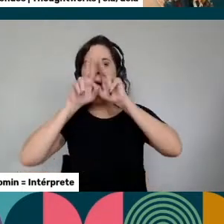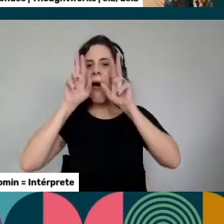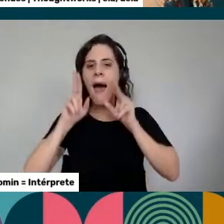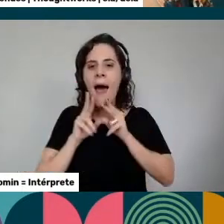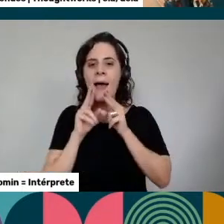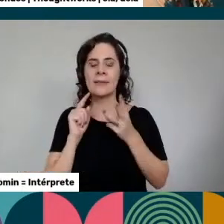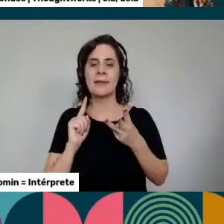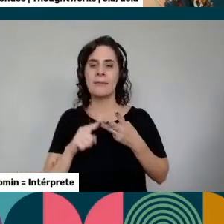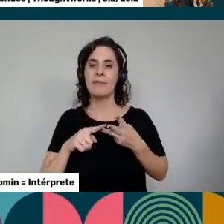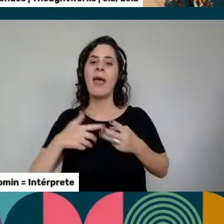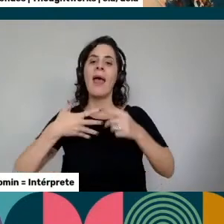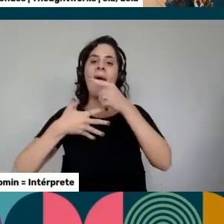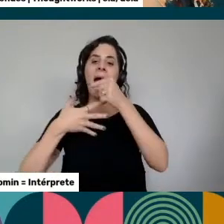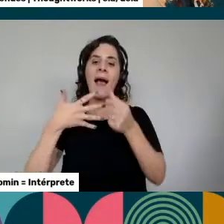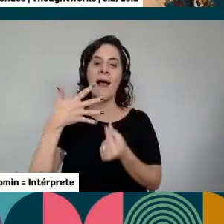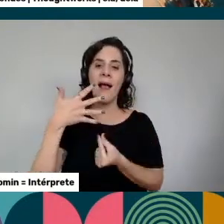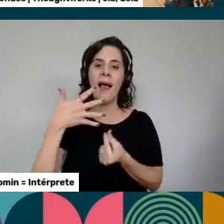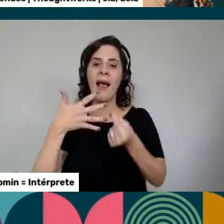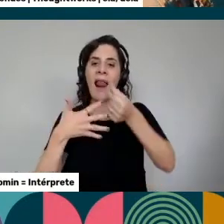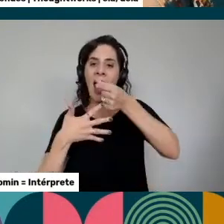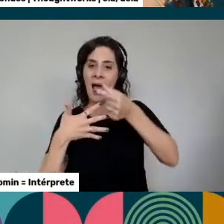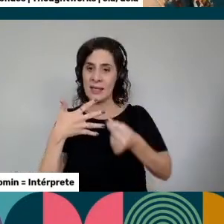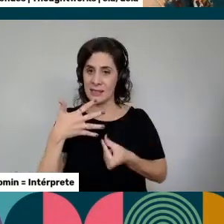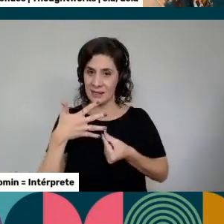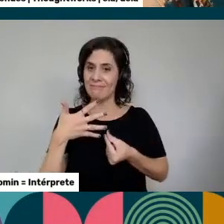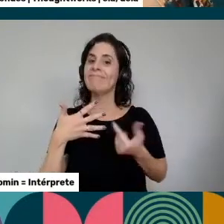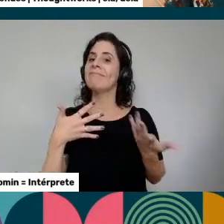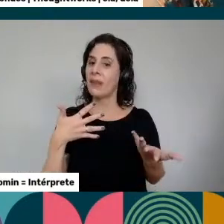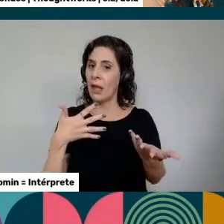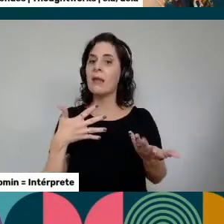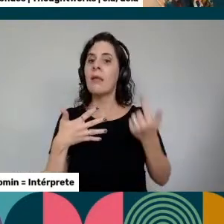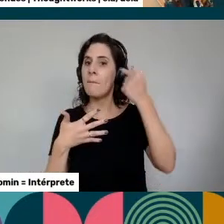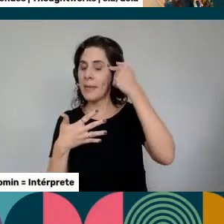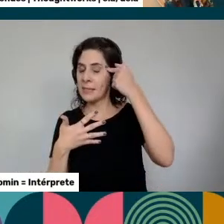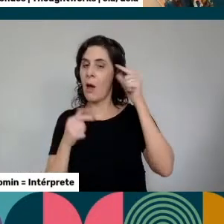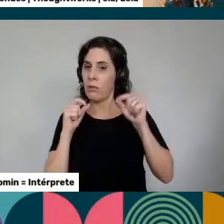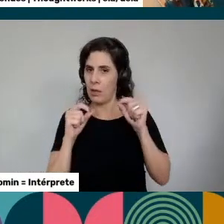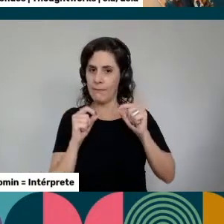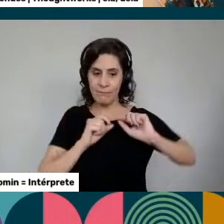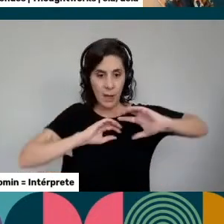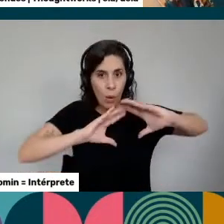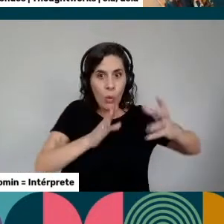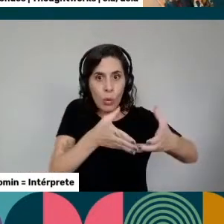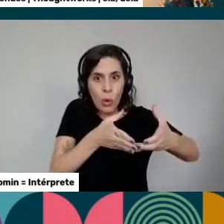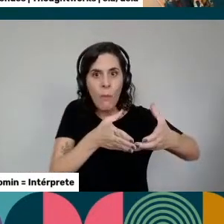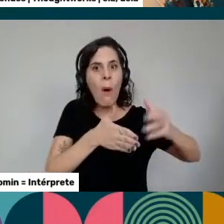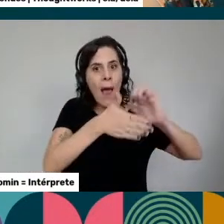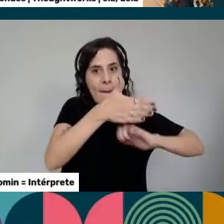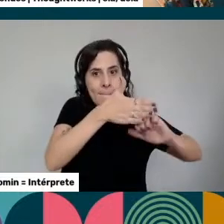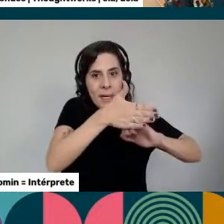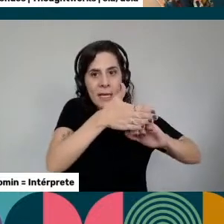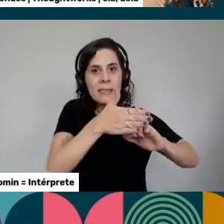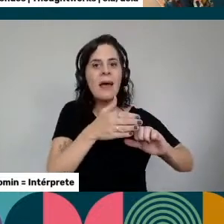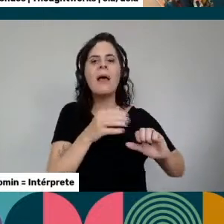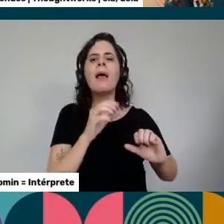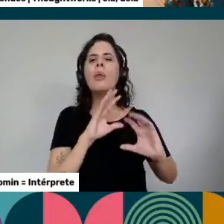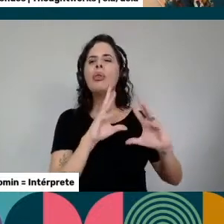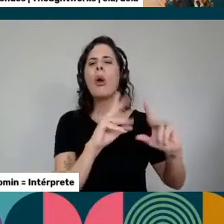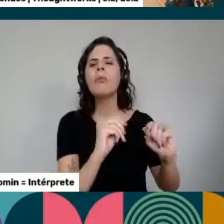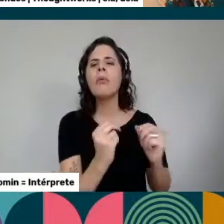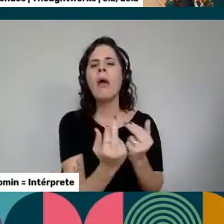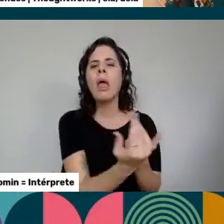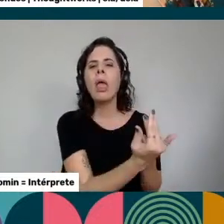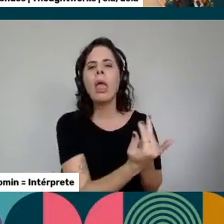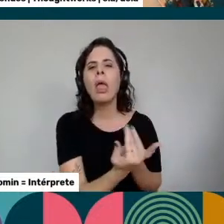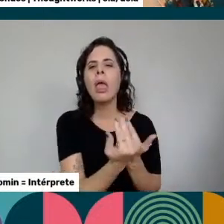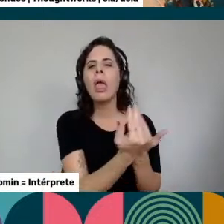outra perspectiva, que é encarar dentro dessas empresas e desses times, equipes que são muito homogêneas. Então, quando a gente se